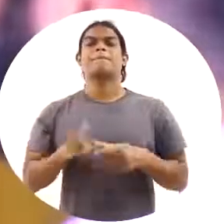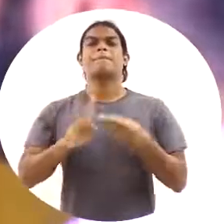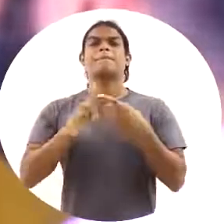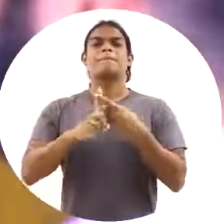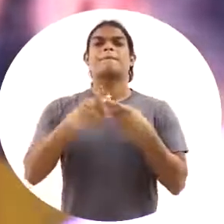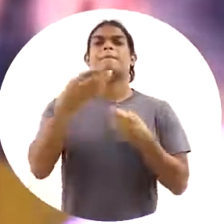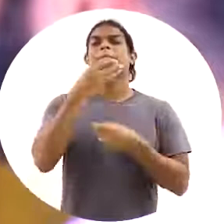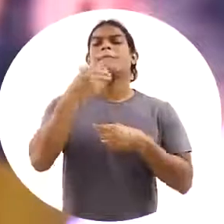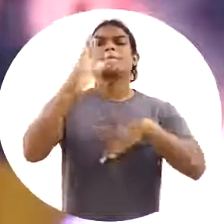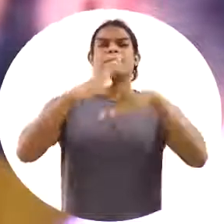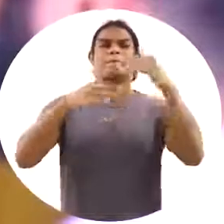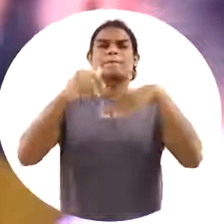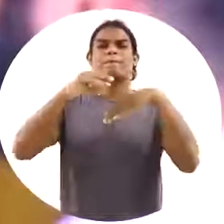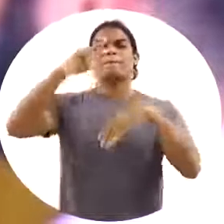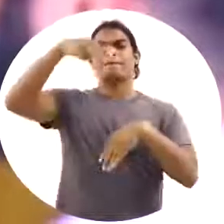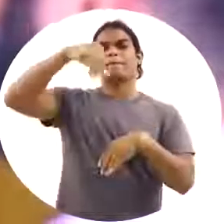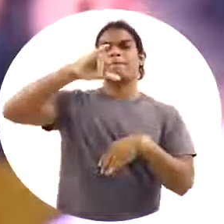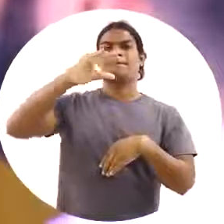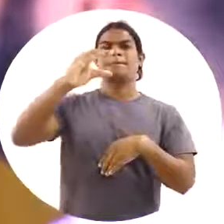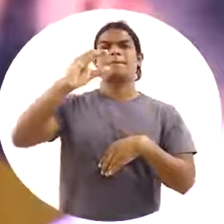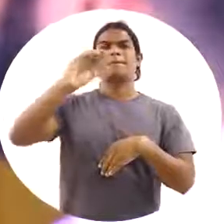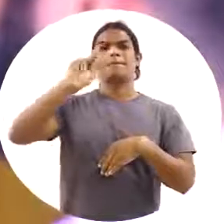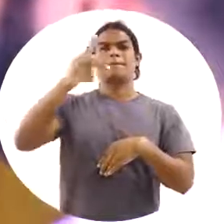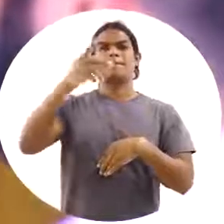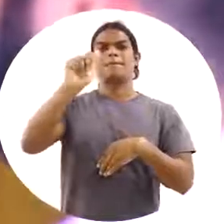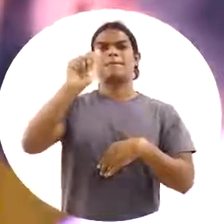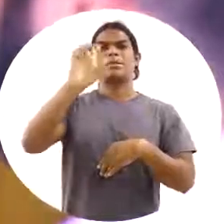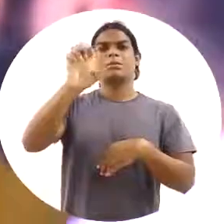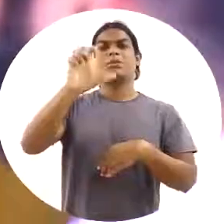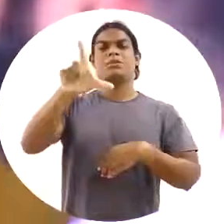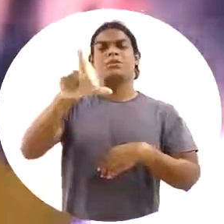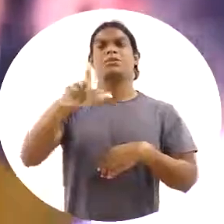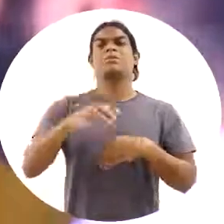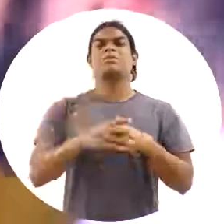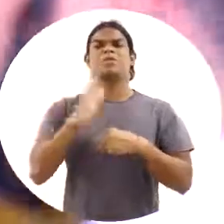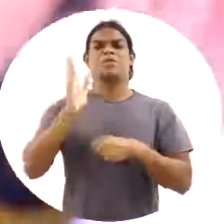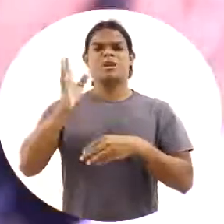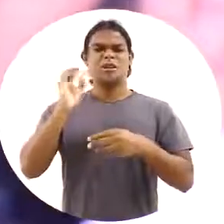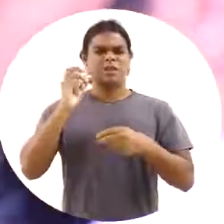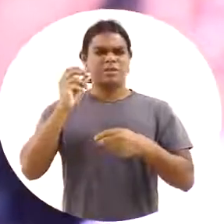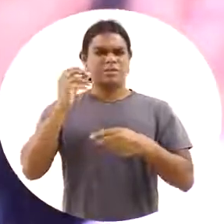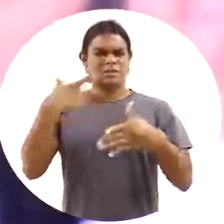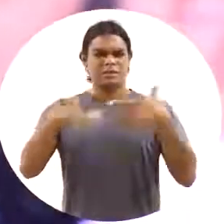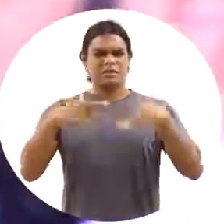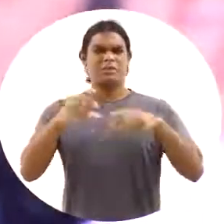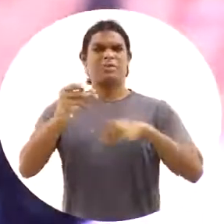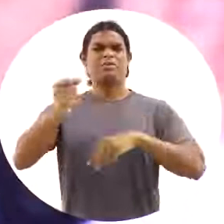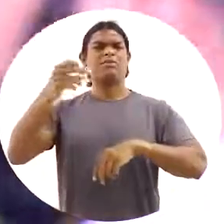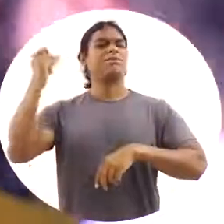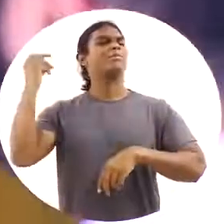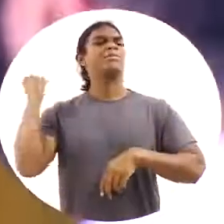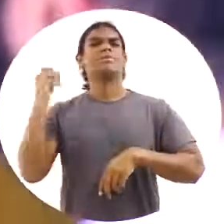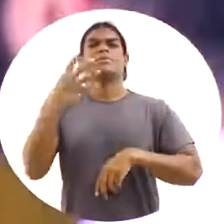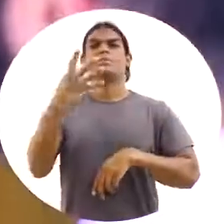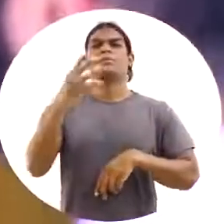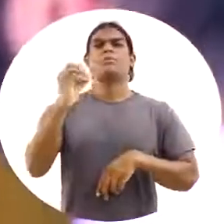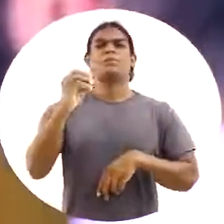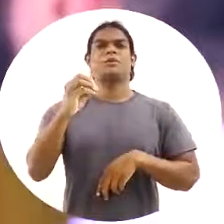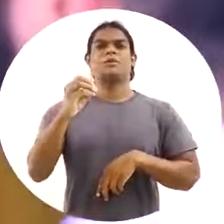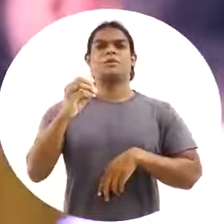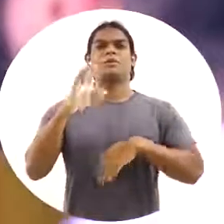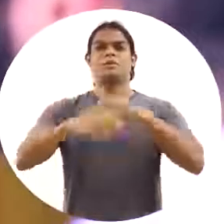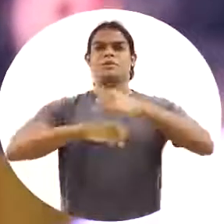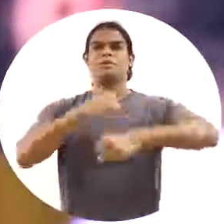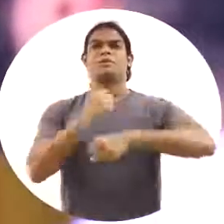são grupos de arquitetos, né, e profissionais que trabalham há mais de 40 anos com essa questão. Então, é gente que passou